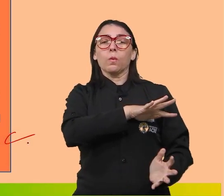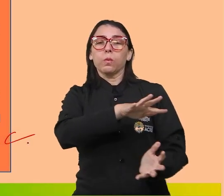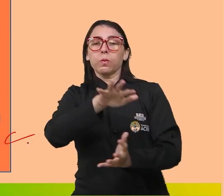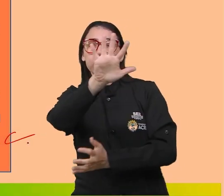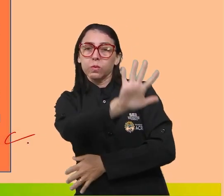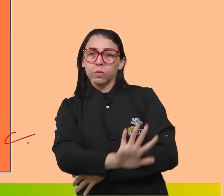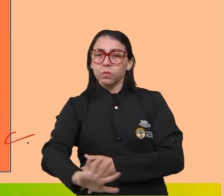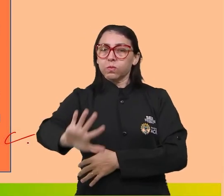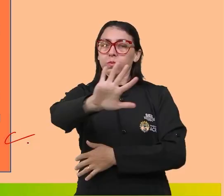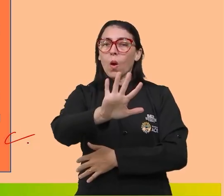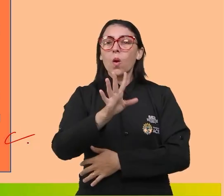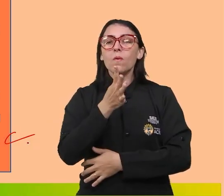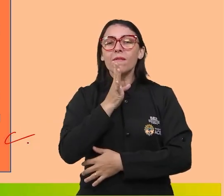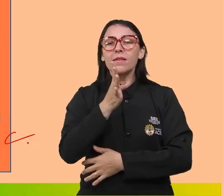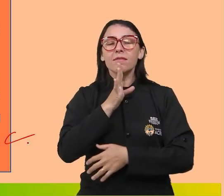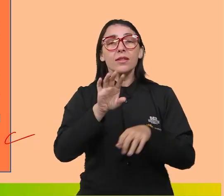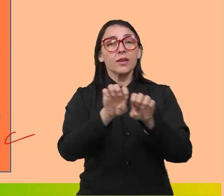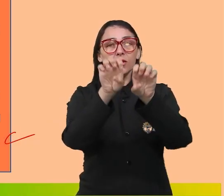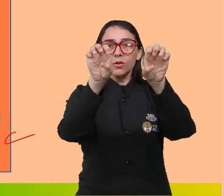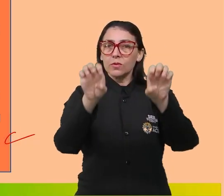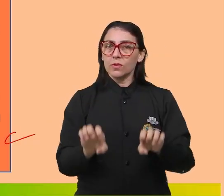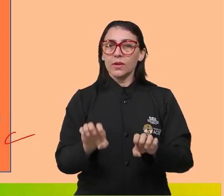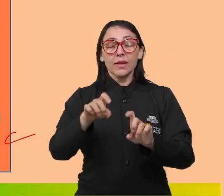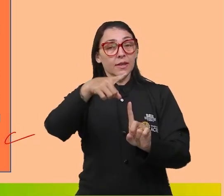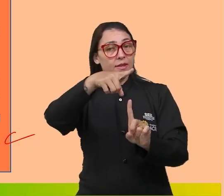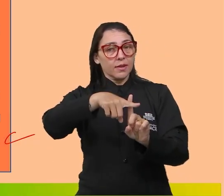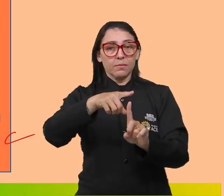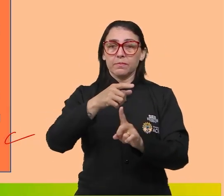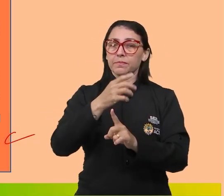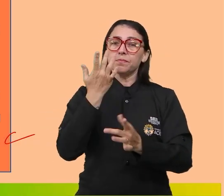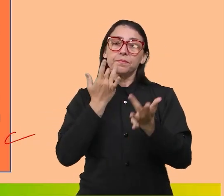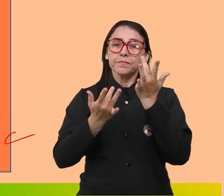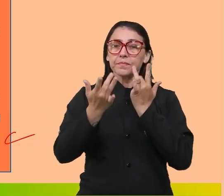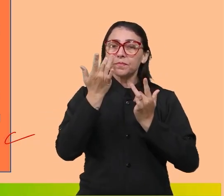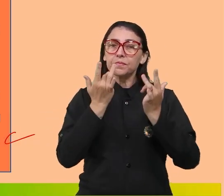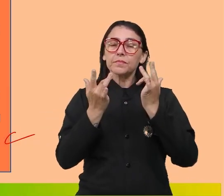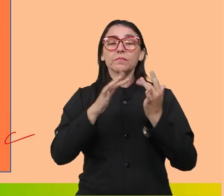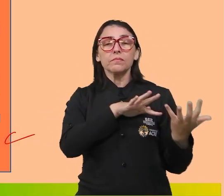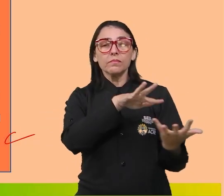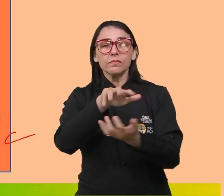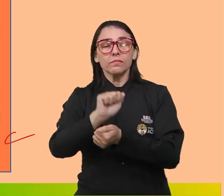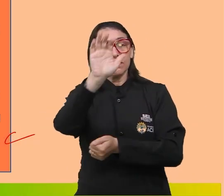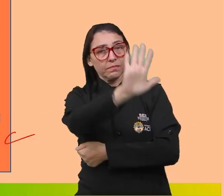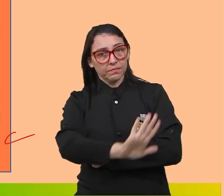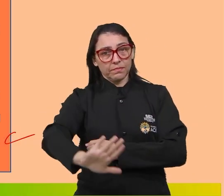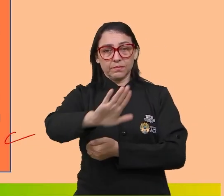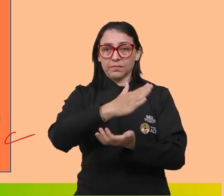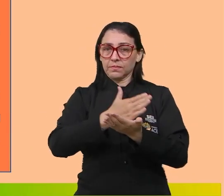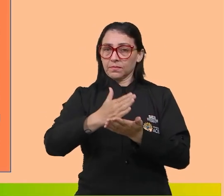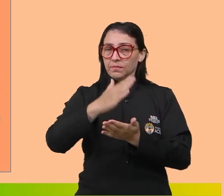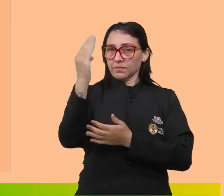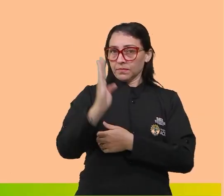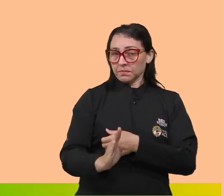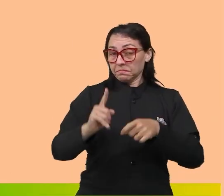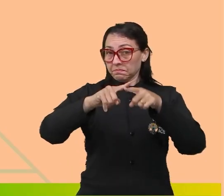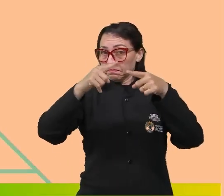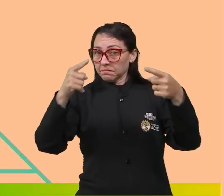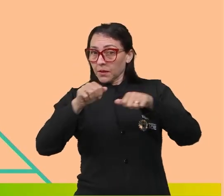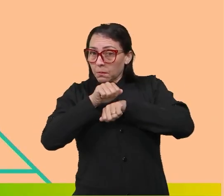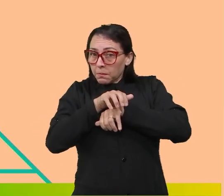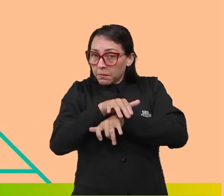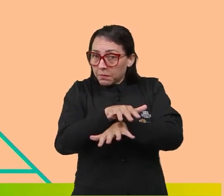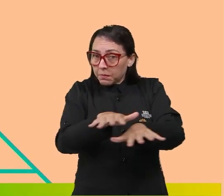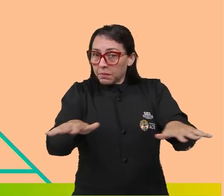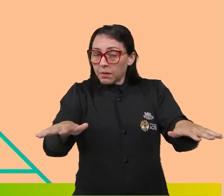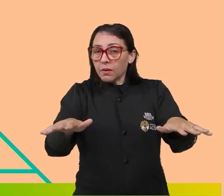conhecido. Então, ele estruturou esse tipo de teatro, né, para o mundo inteiro. Começou no Brasil, mas se espalhou